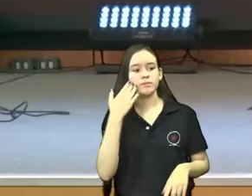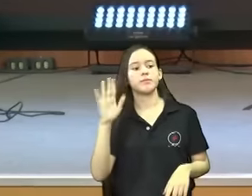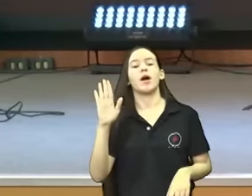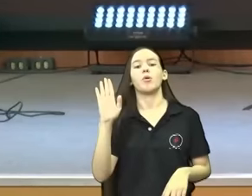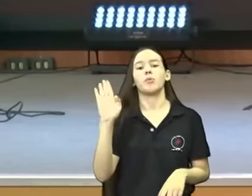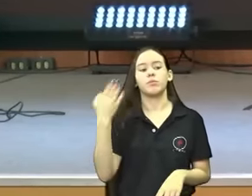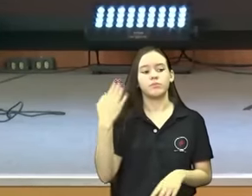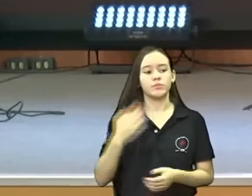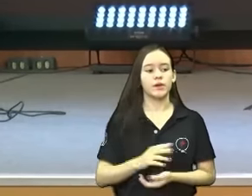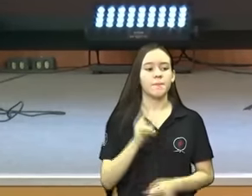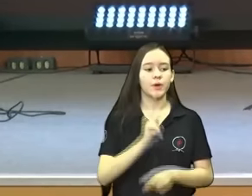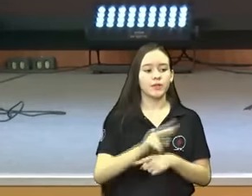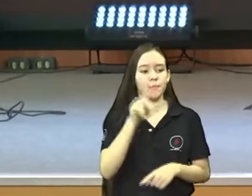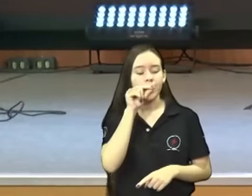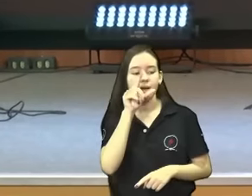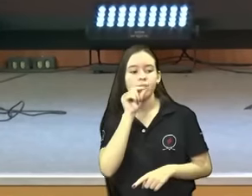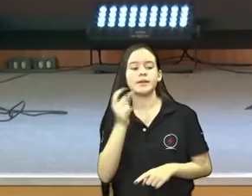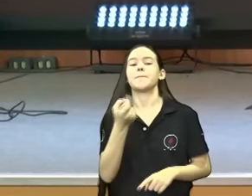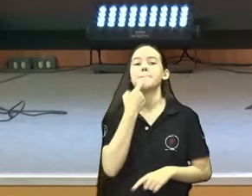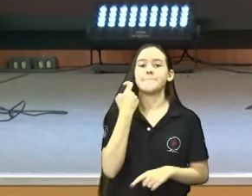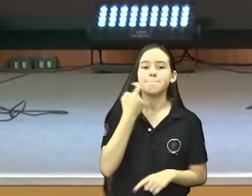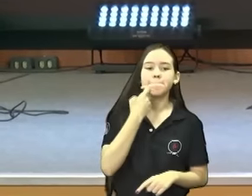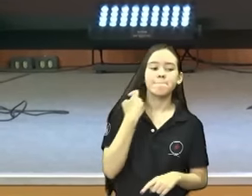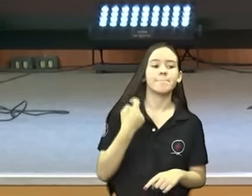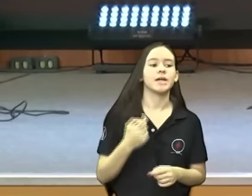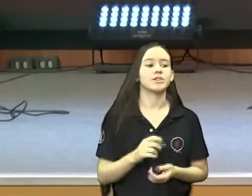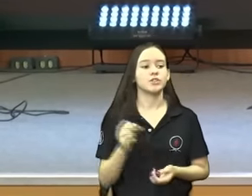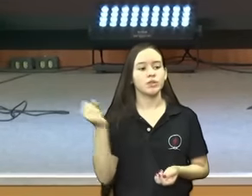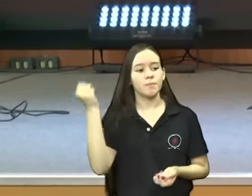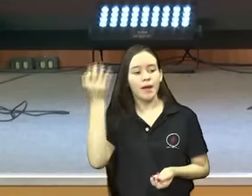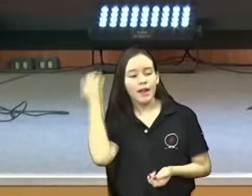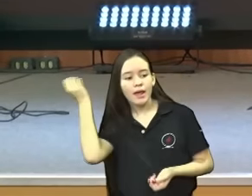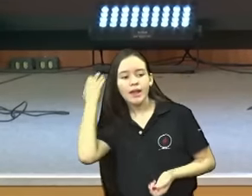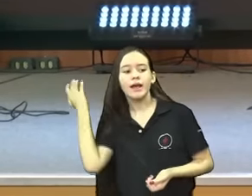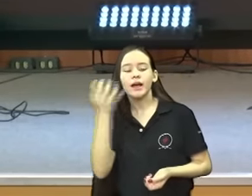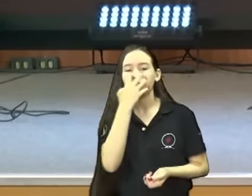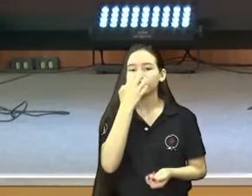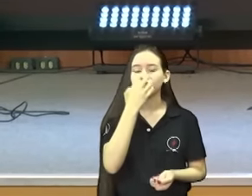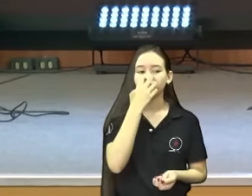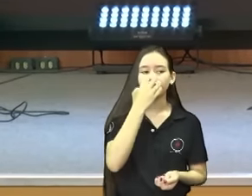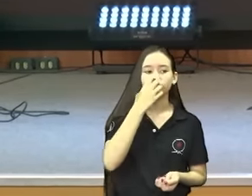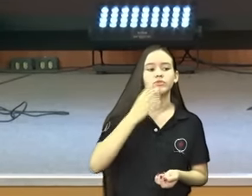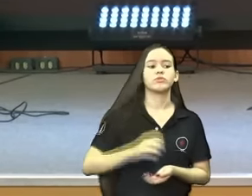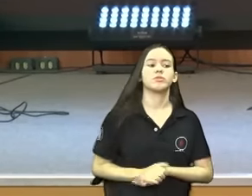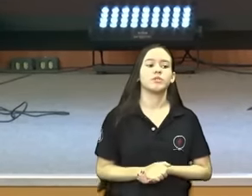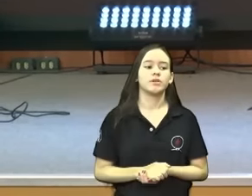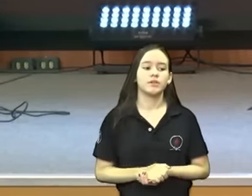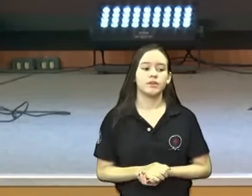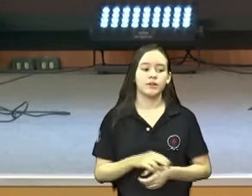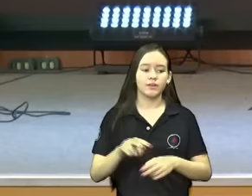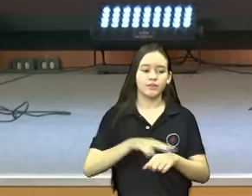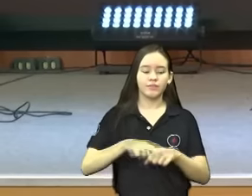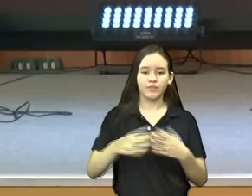protege passarinhos de protege peixe aqui se protege baleia e protege de cachorro e te protege capim